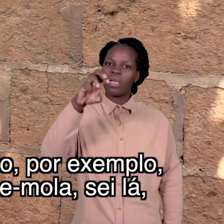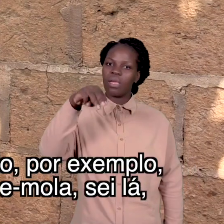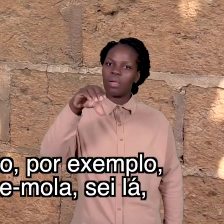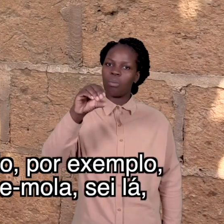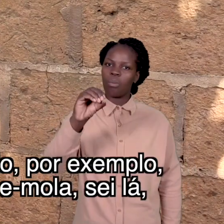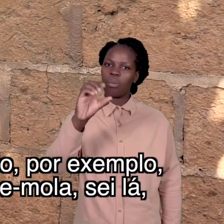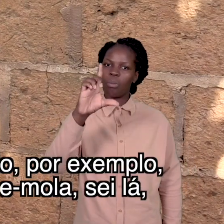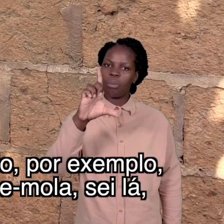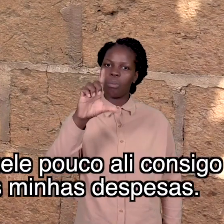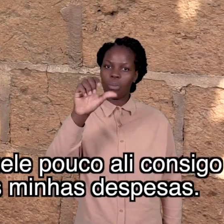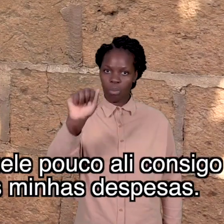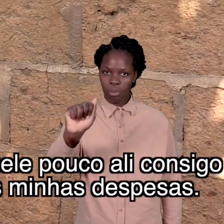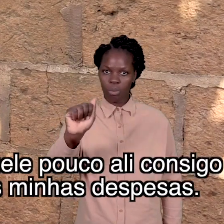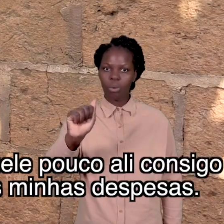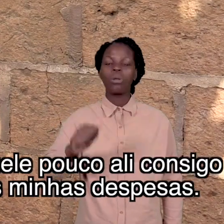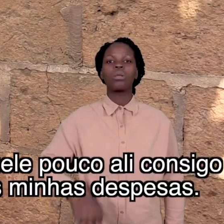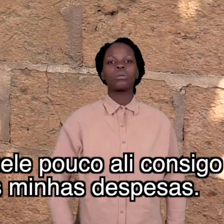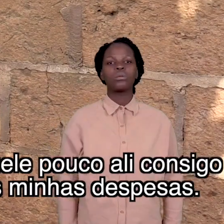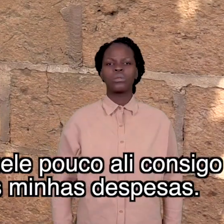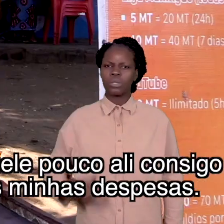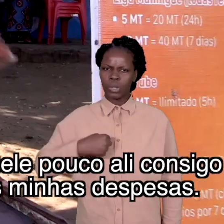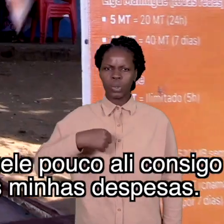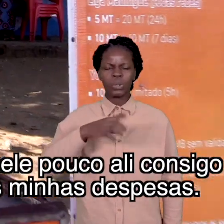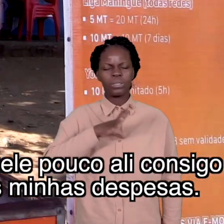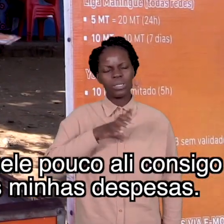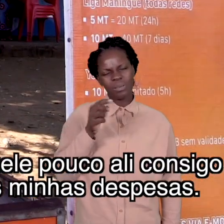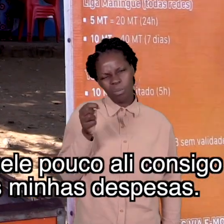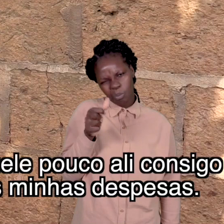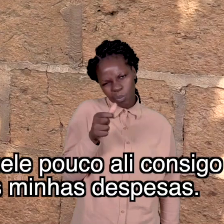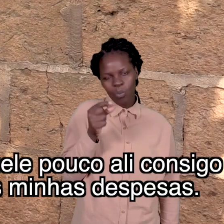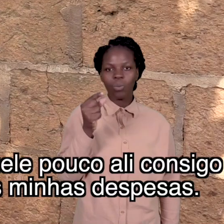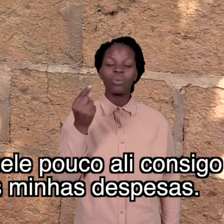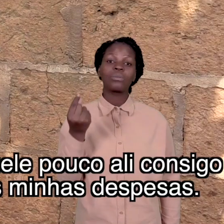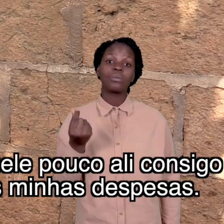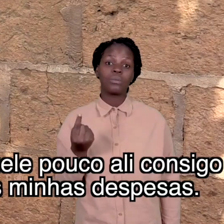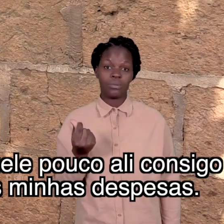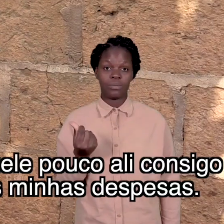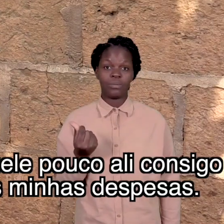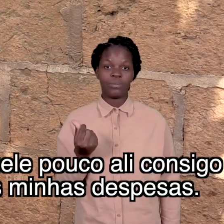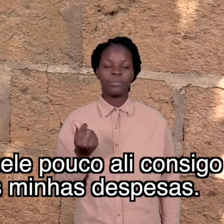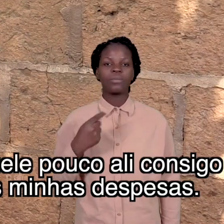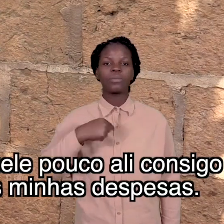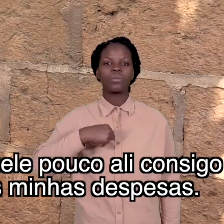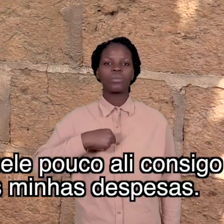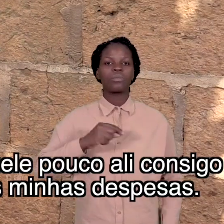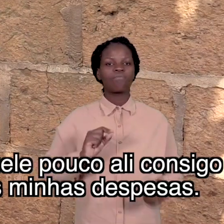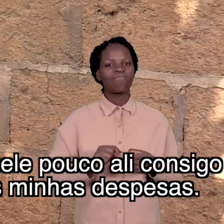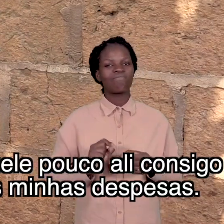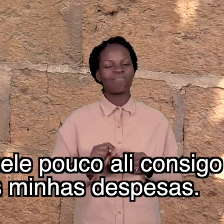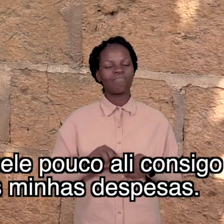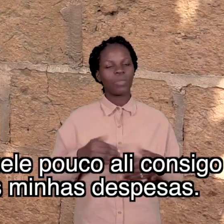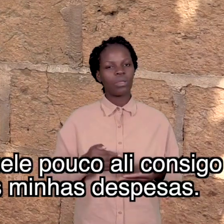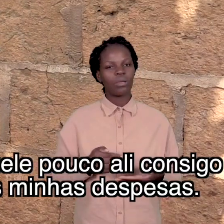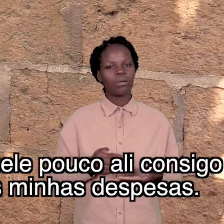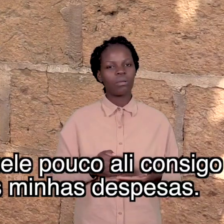molas, sei lá, tenho tido algum valor ali. Então, com aquele pouco ali